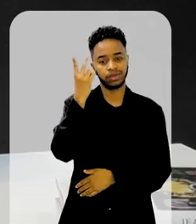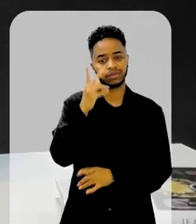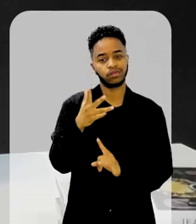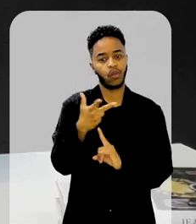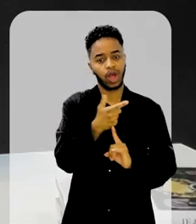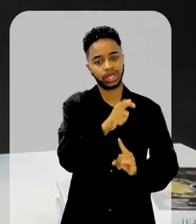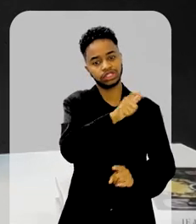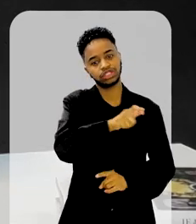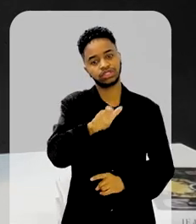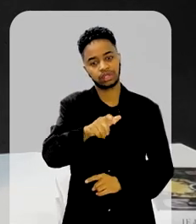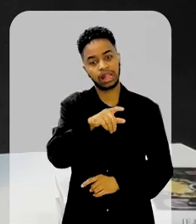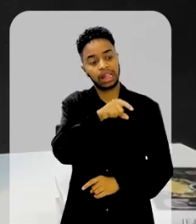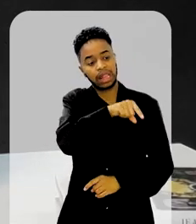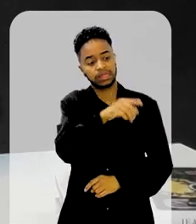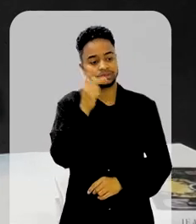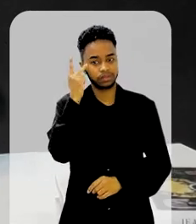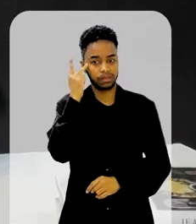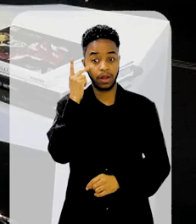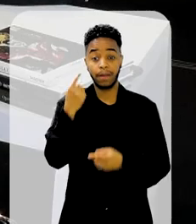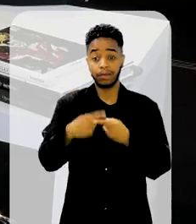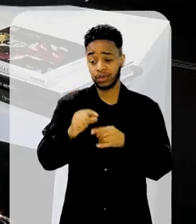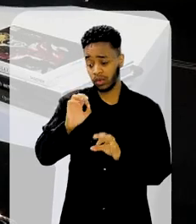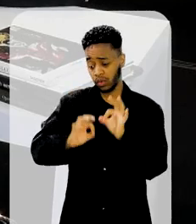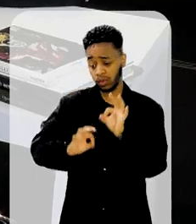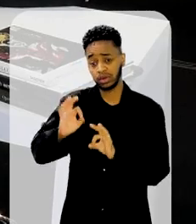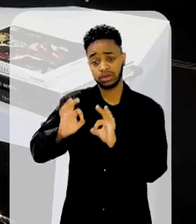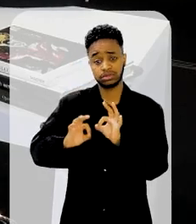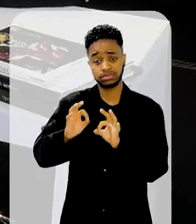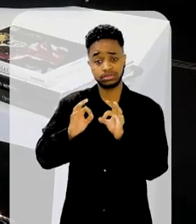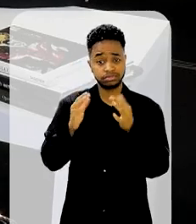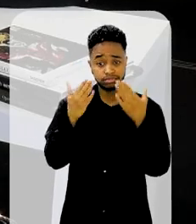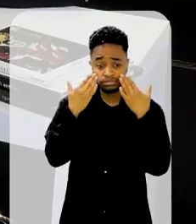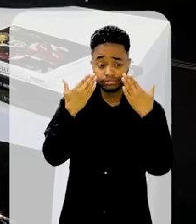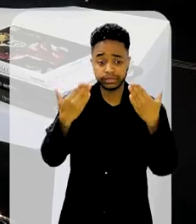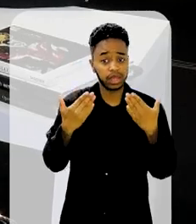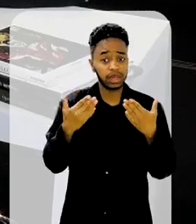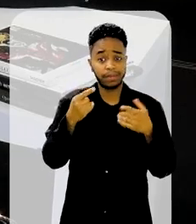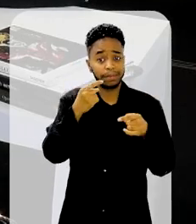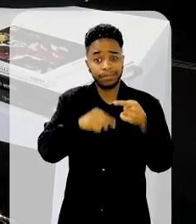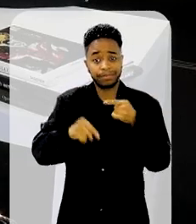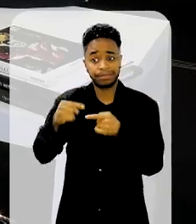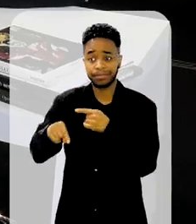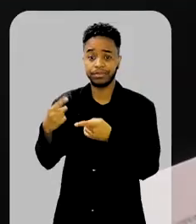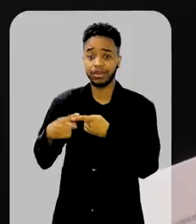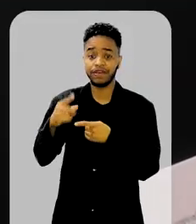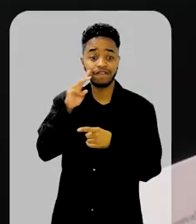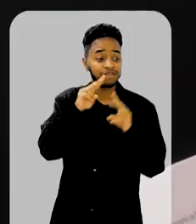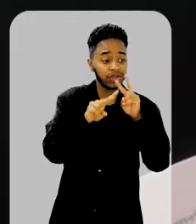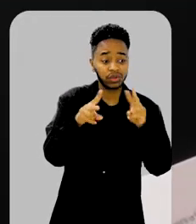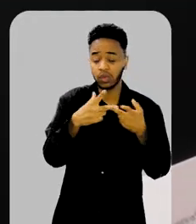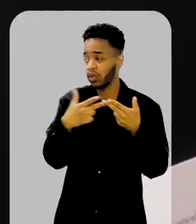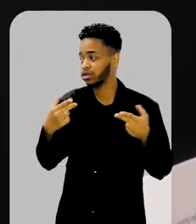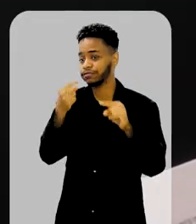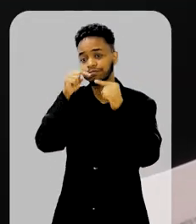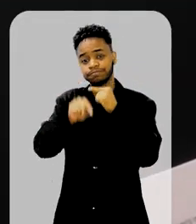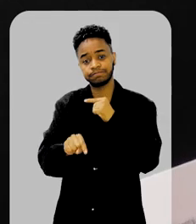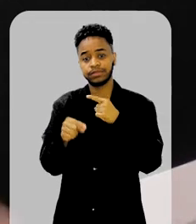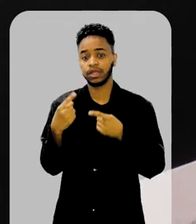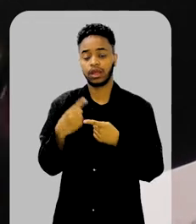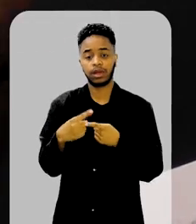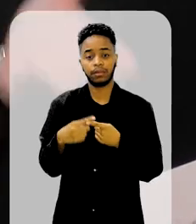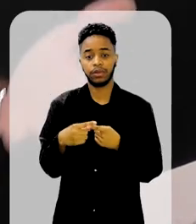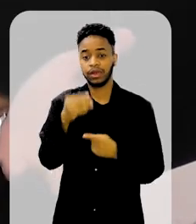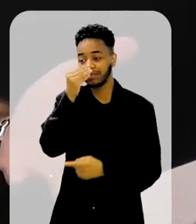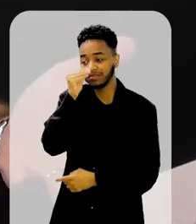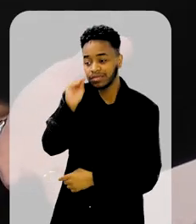desvalorização do artista em São Paulo você bota toda a construção desse espetáculo a perder porque você tá olhando por onde você não tem que olhar e é difícil mudar